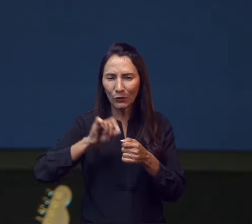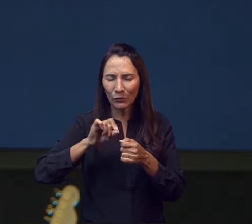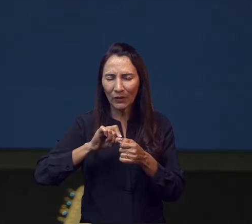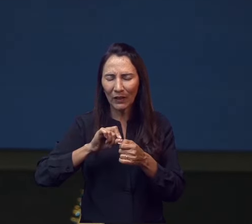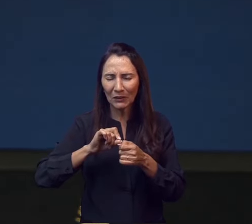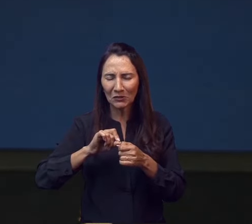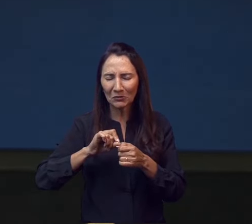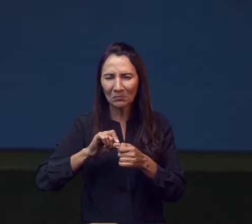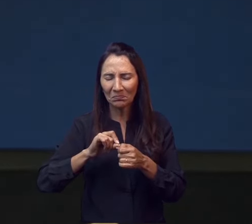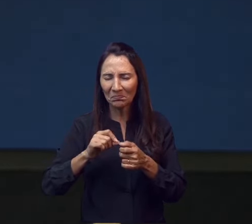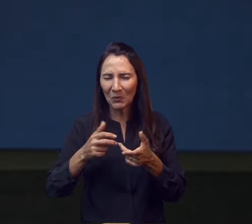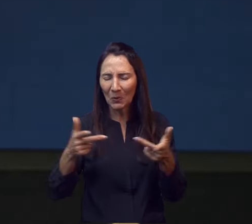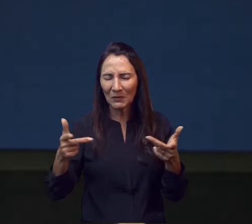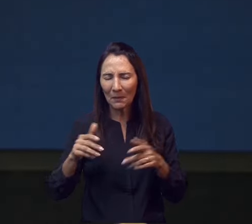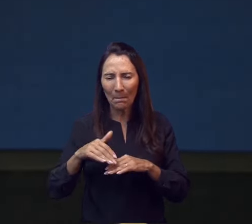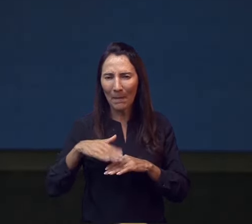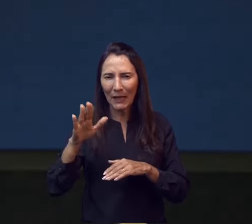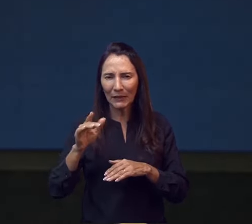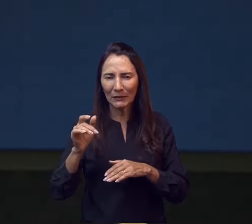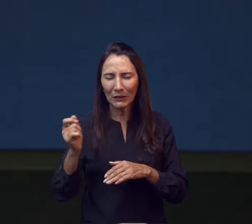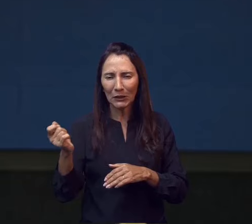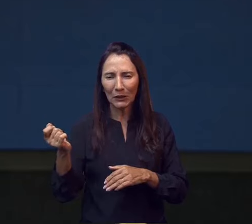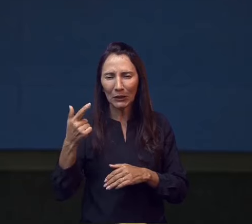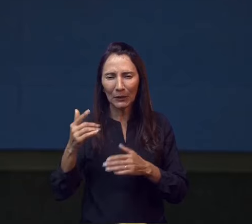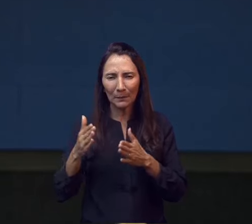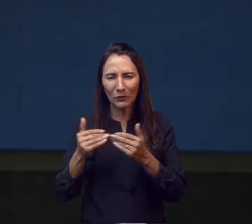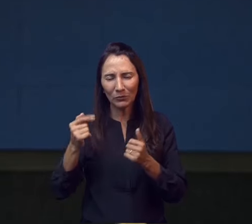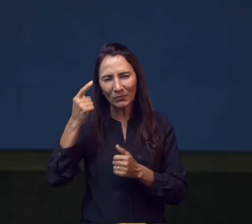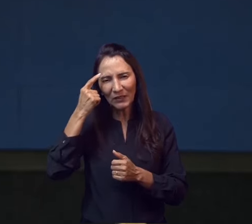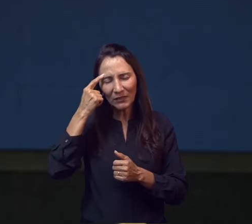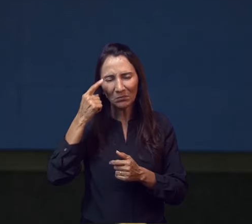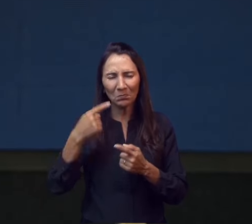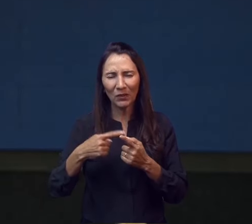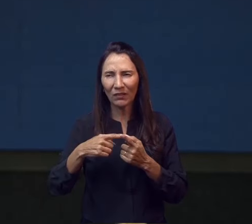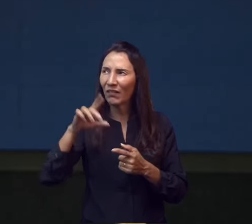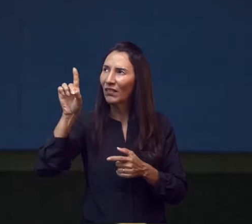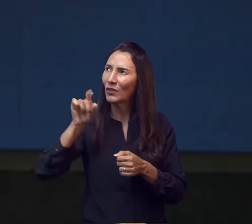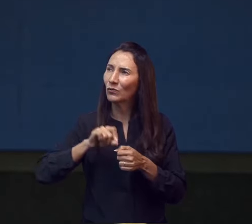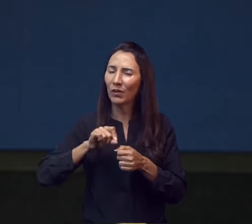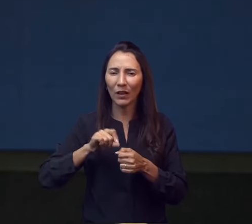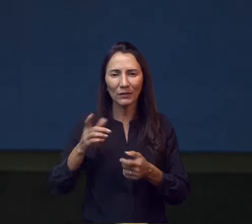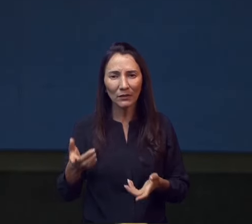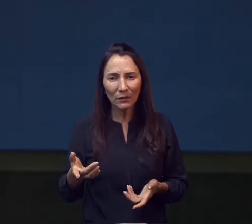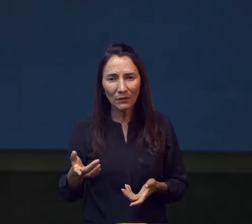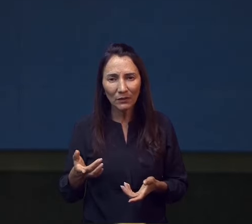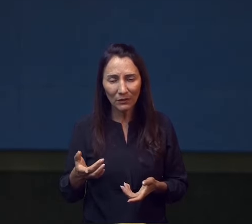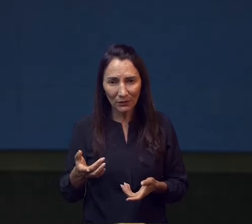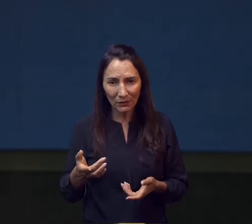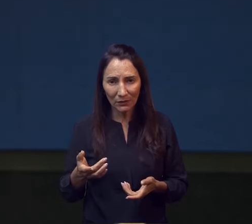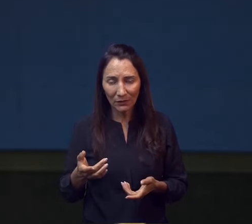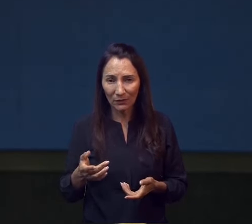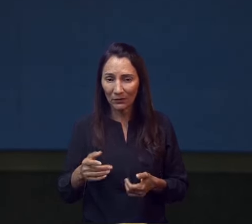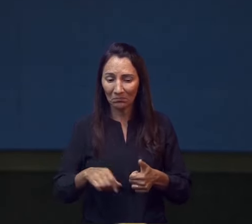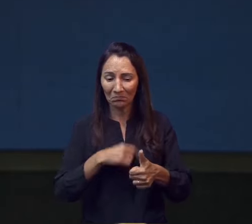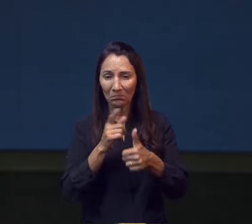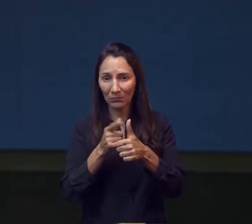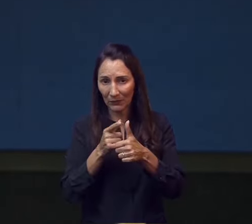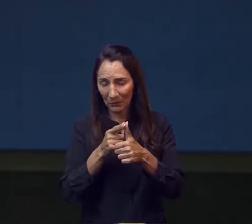motivos porque Deus faz além do que pedimos homens pensão Deus faz ali do que pedimos ou pensamos primeiro